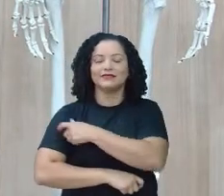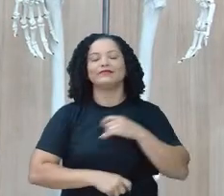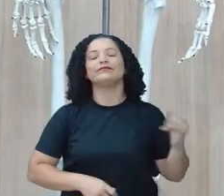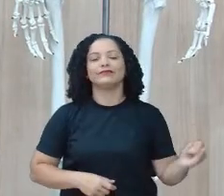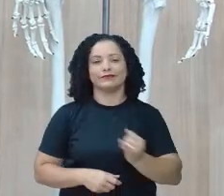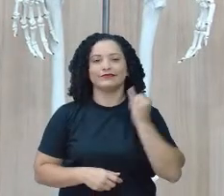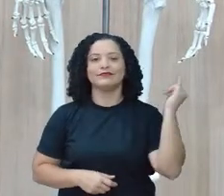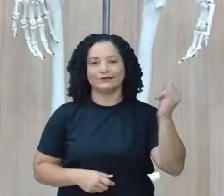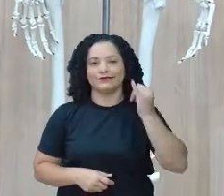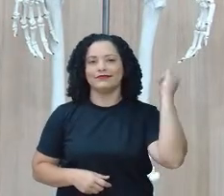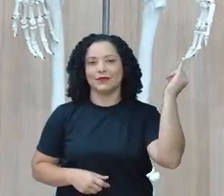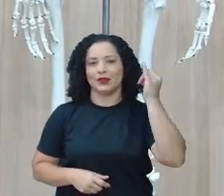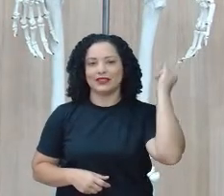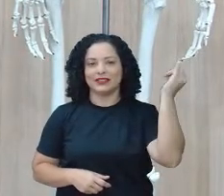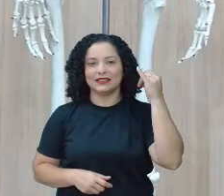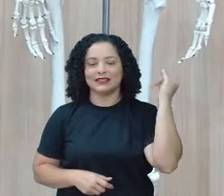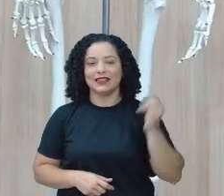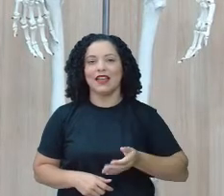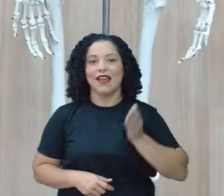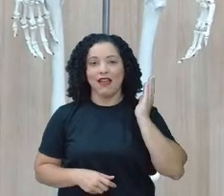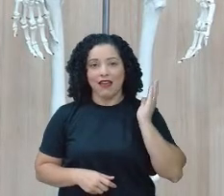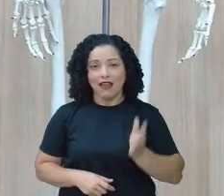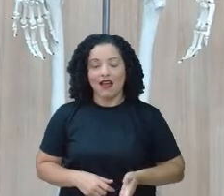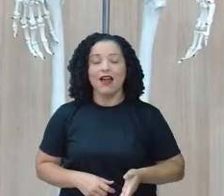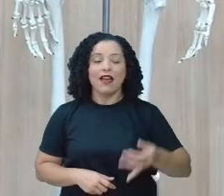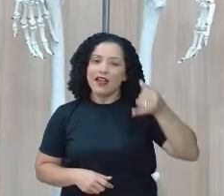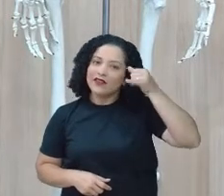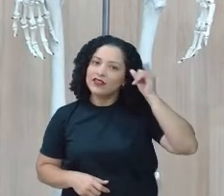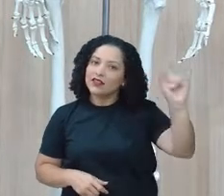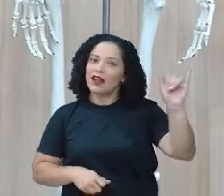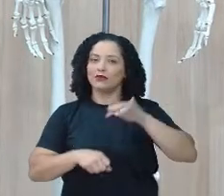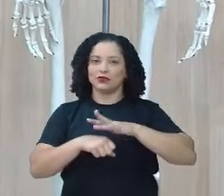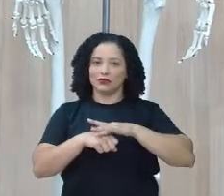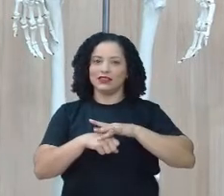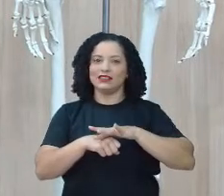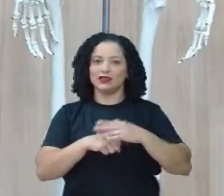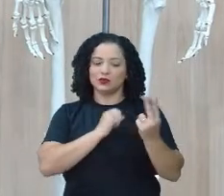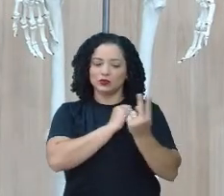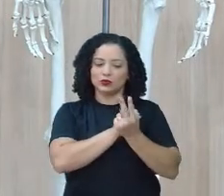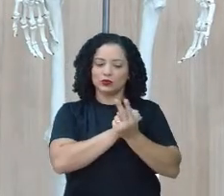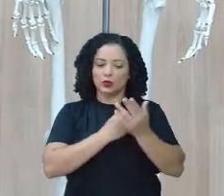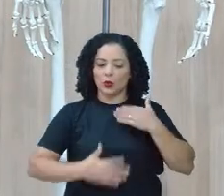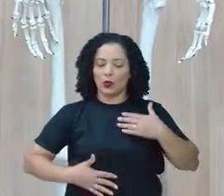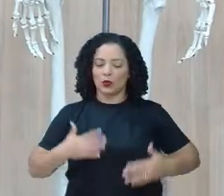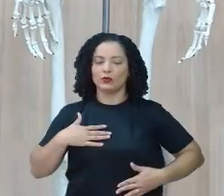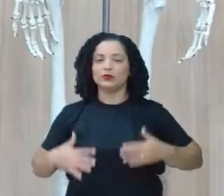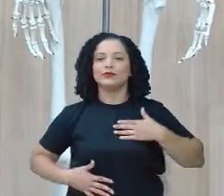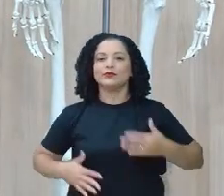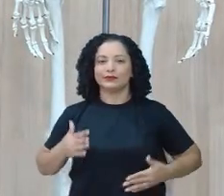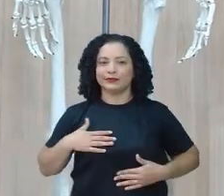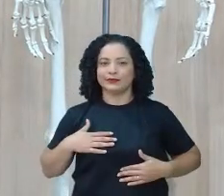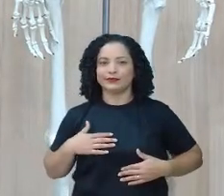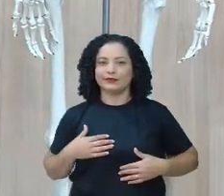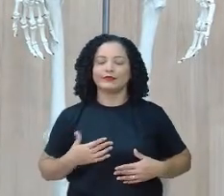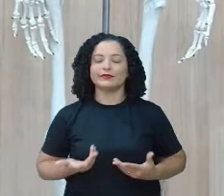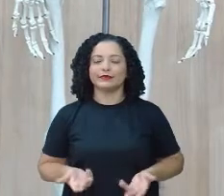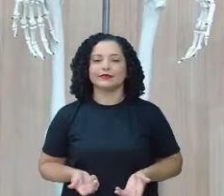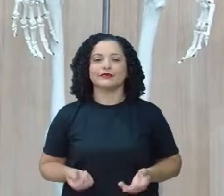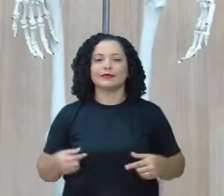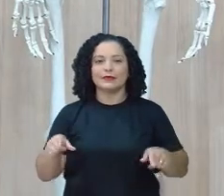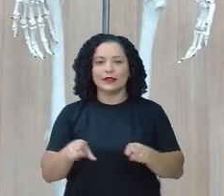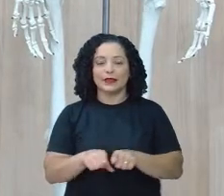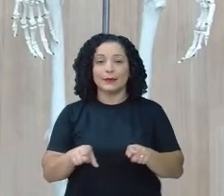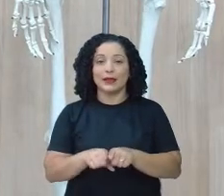é muito importante. É uma prevenção, É algo para a gente se proteger das doenças que venham a atingir. E